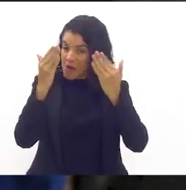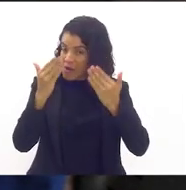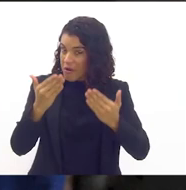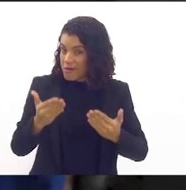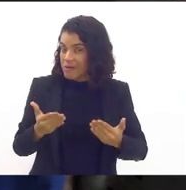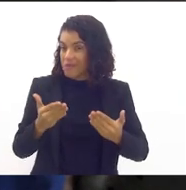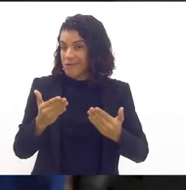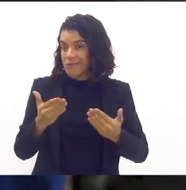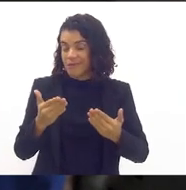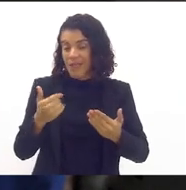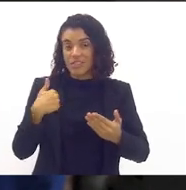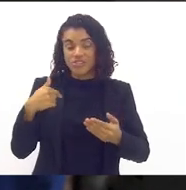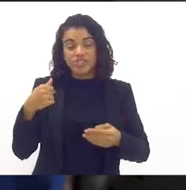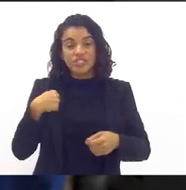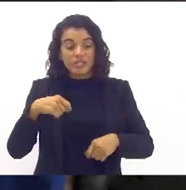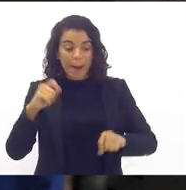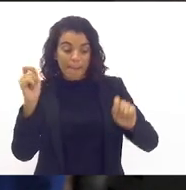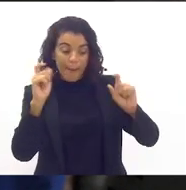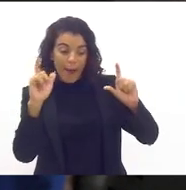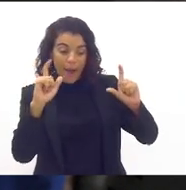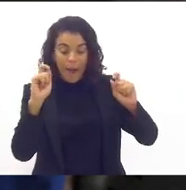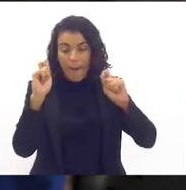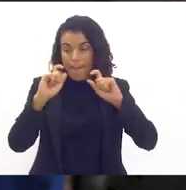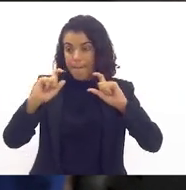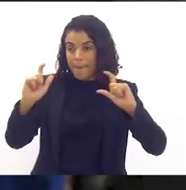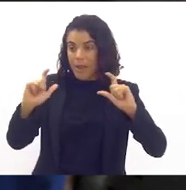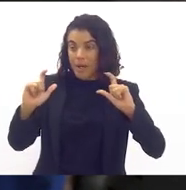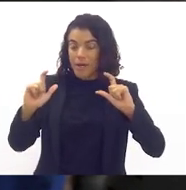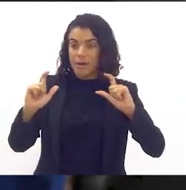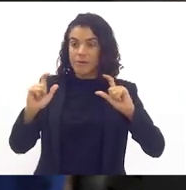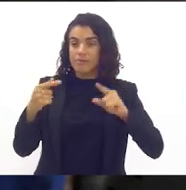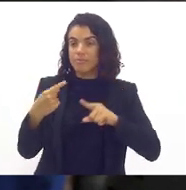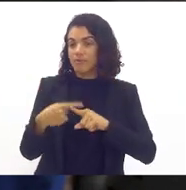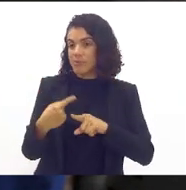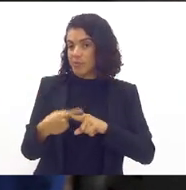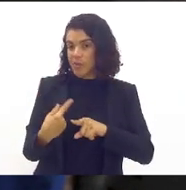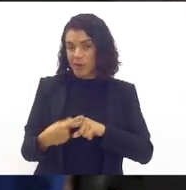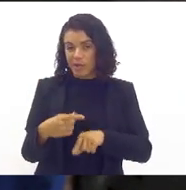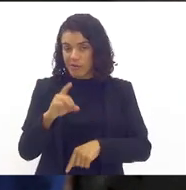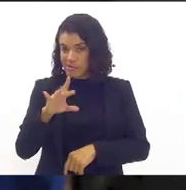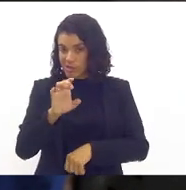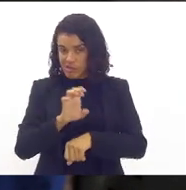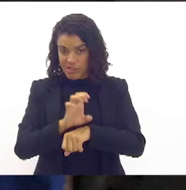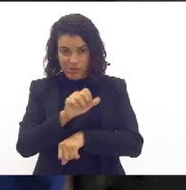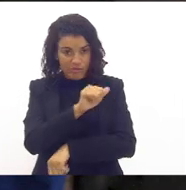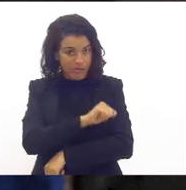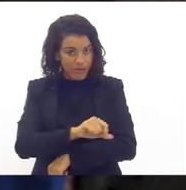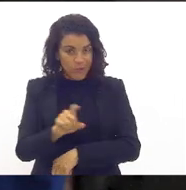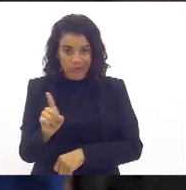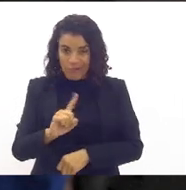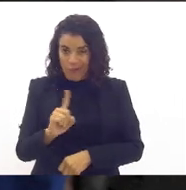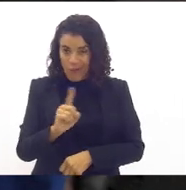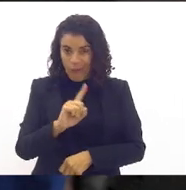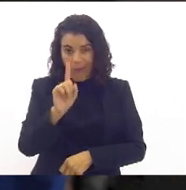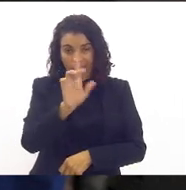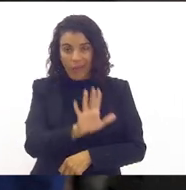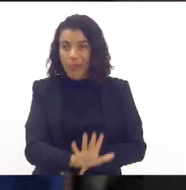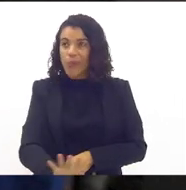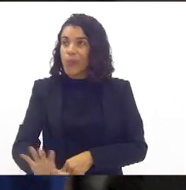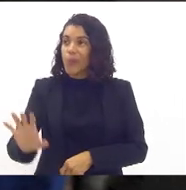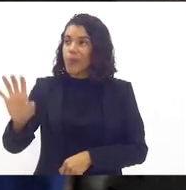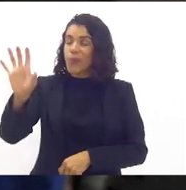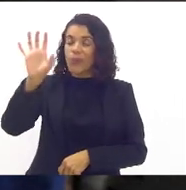A gente está alerta para isso. Porque isso não vai ser só no estado do Rio de Janeiro, não. Em todas as